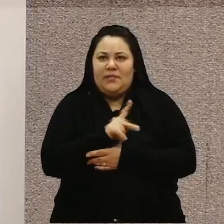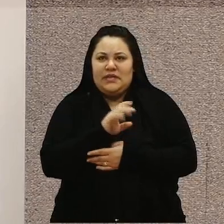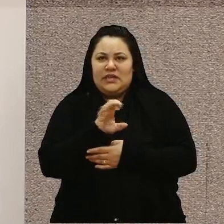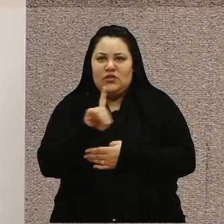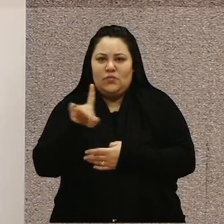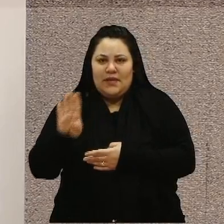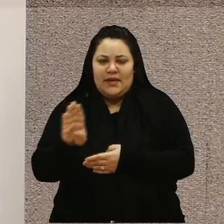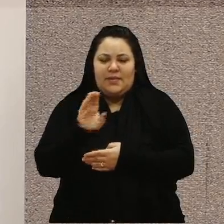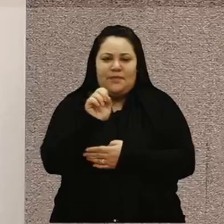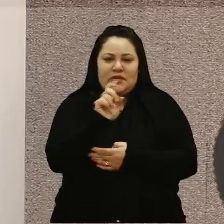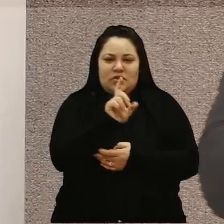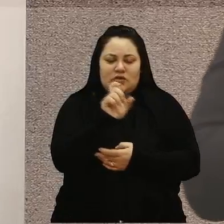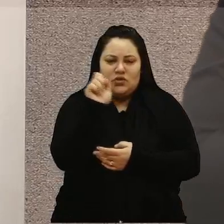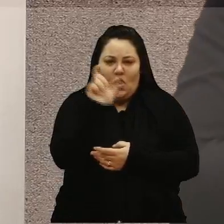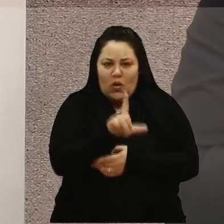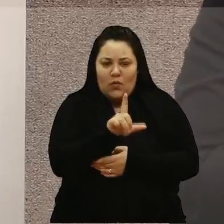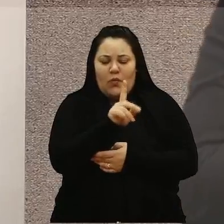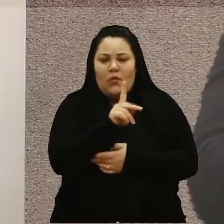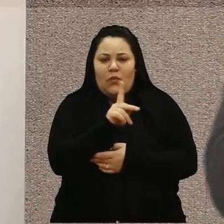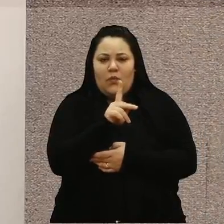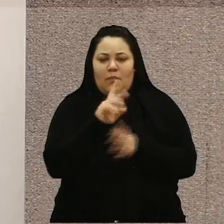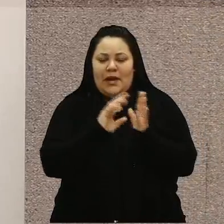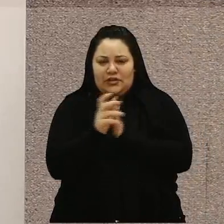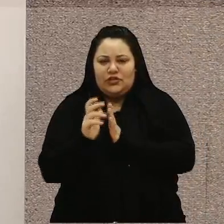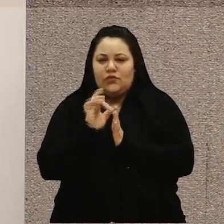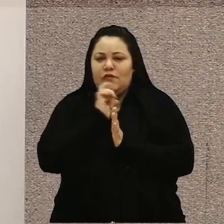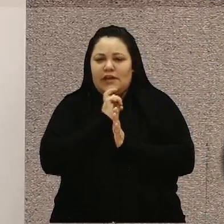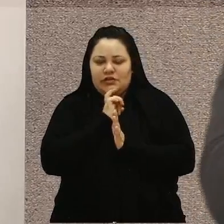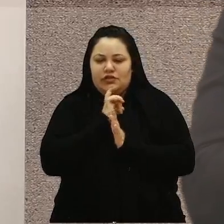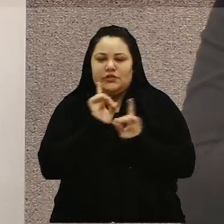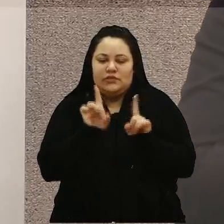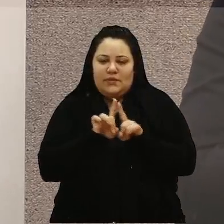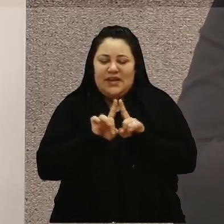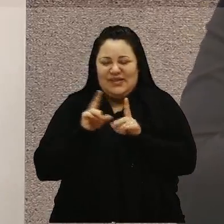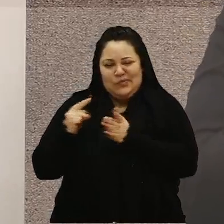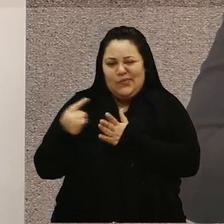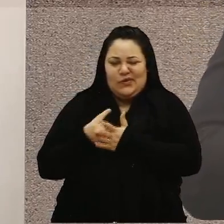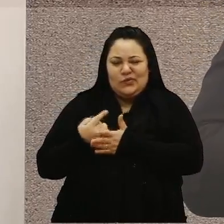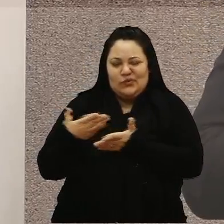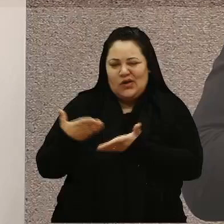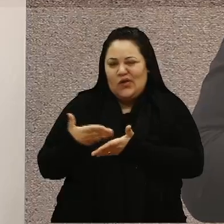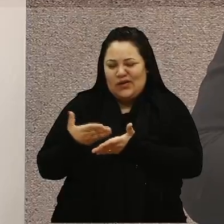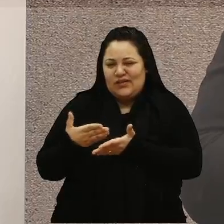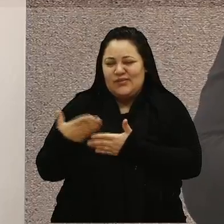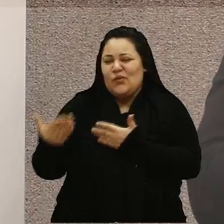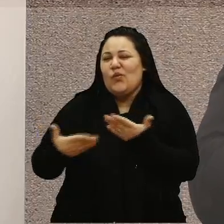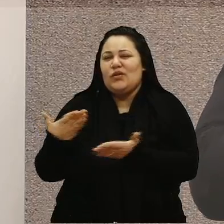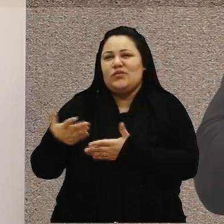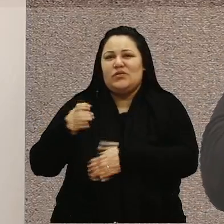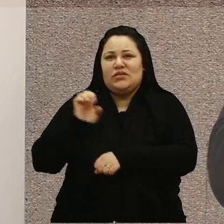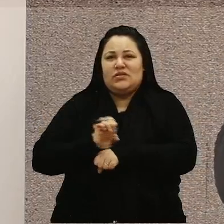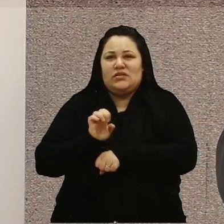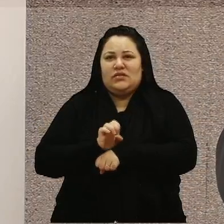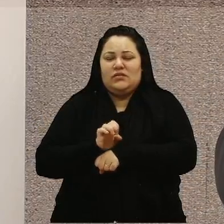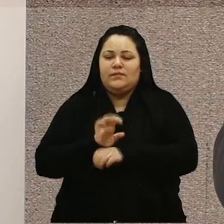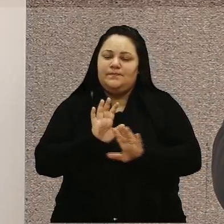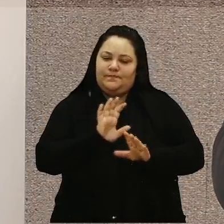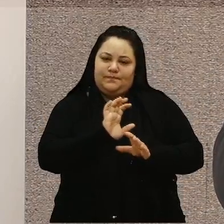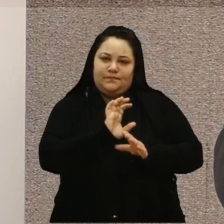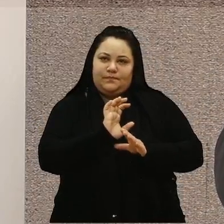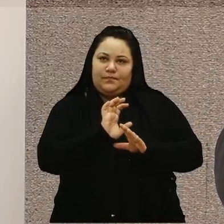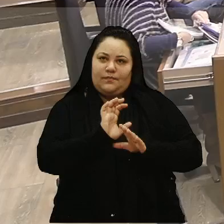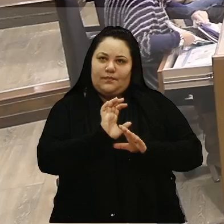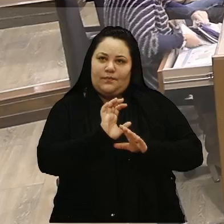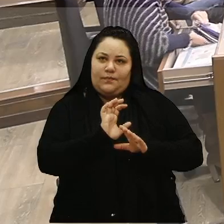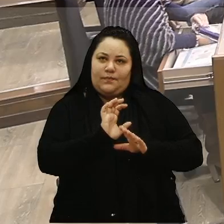turma aí. E aí a gente se pergunta, quando que o Estado vai ser eficiente? Presidente, peço que assegure a palavra, presidente. Por